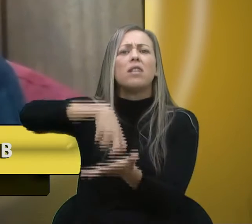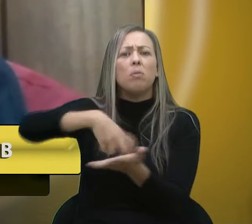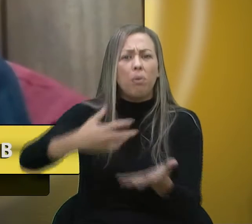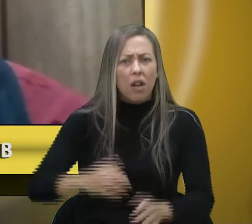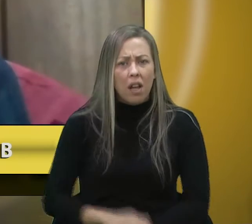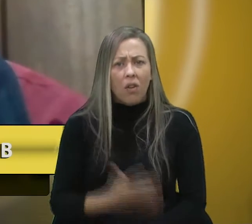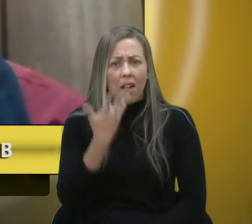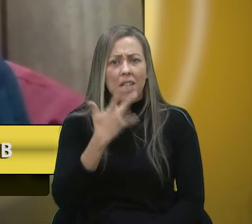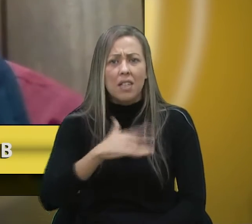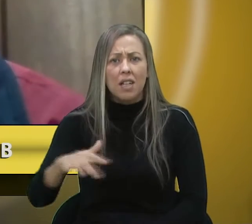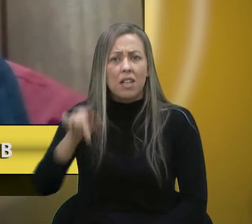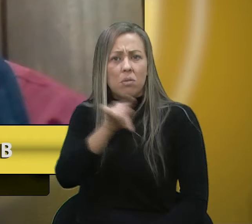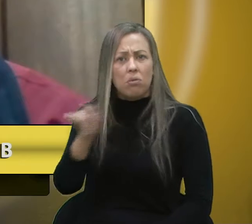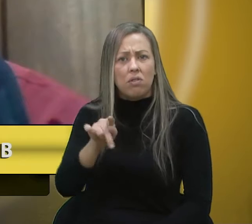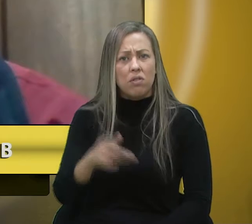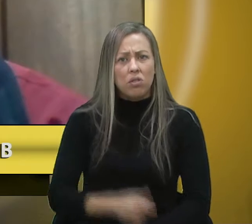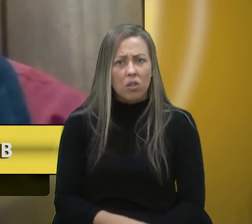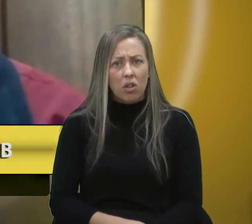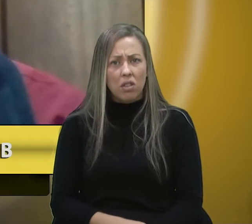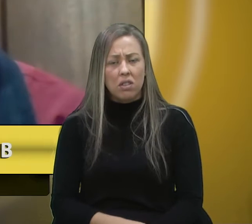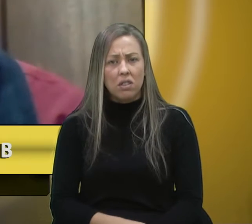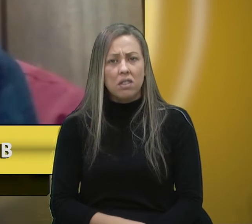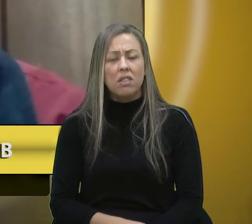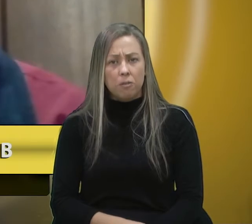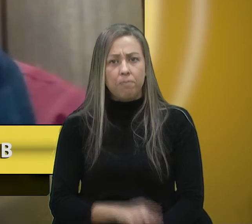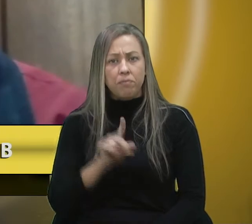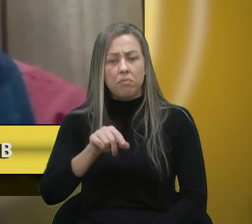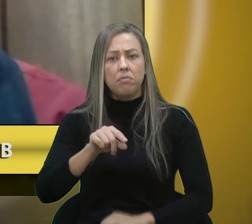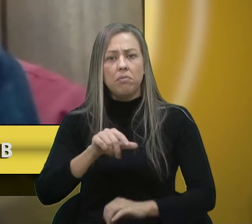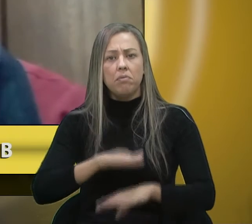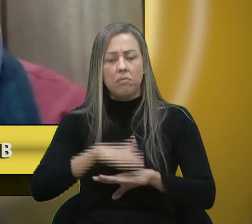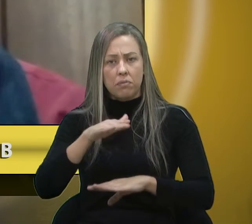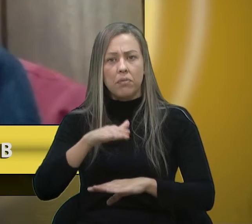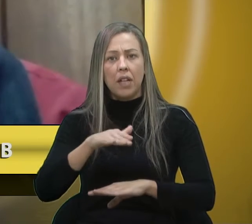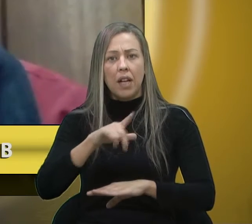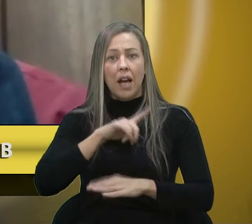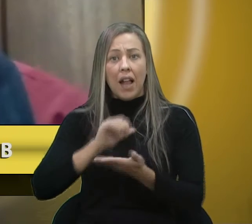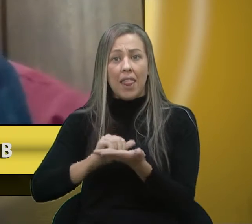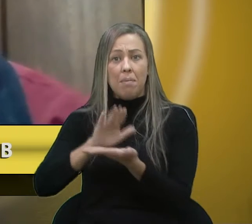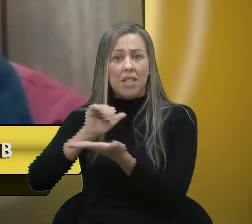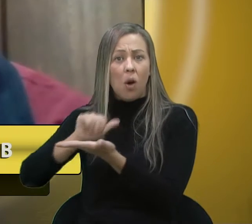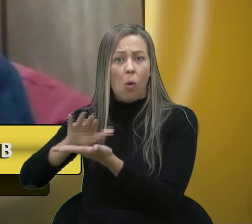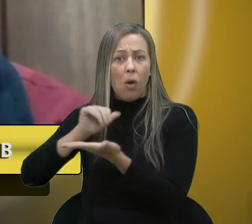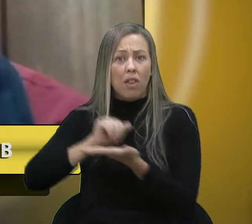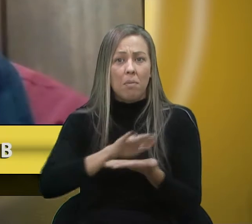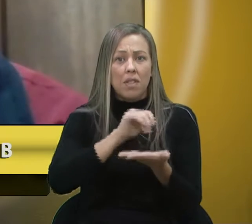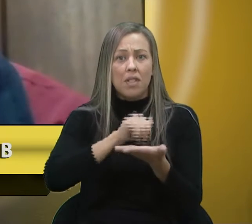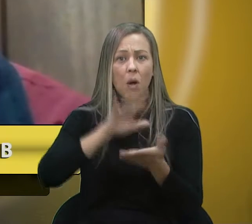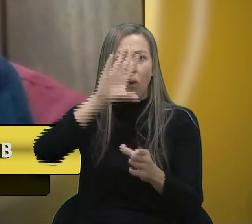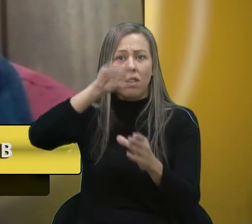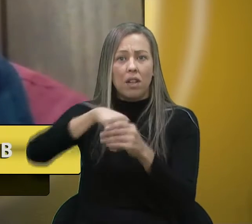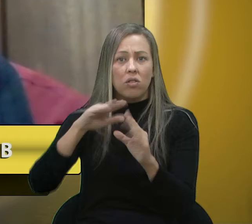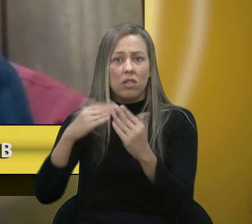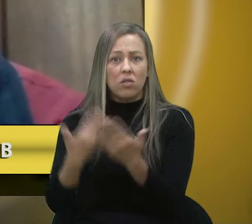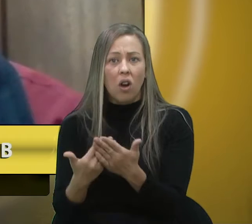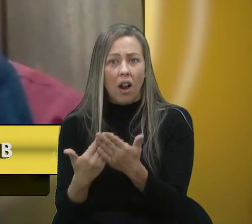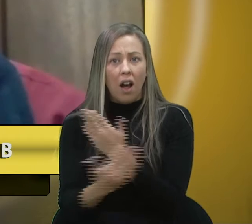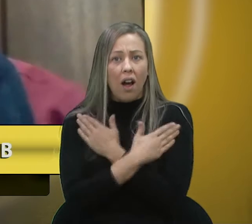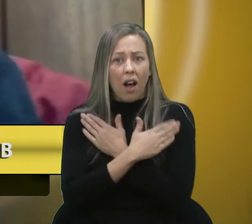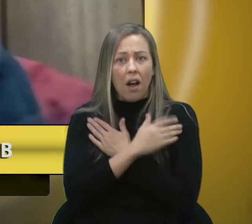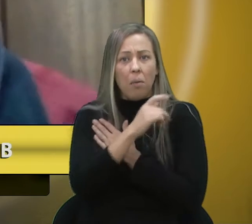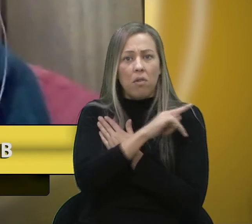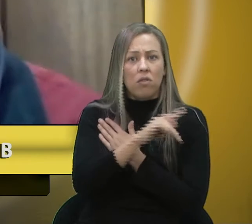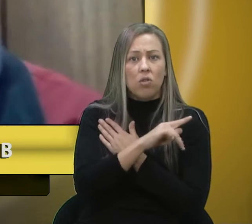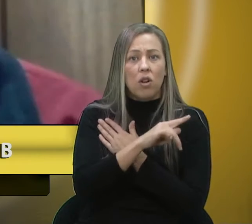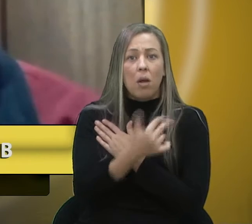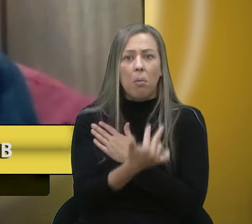As crianças e os professores. Quando possível, uma parte, vereador. Isso, as demissões que estão acontecendo nas escolas. Não vamos tapar o